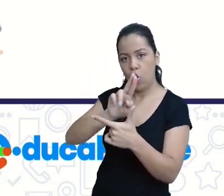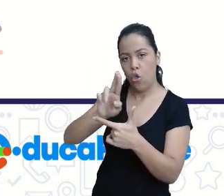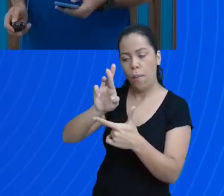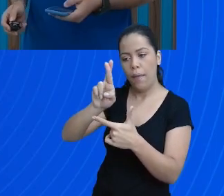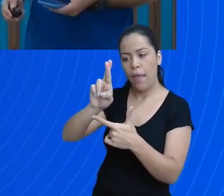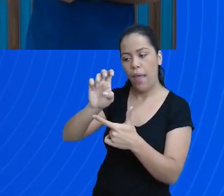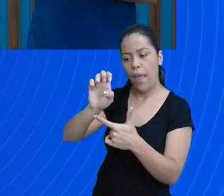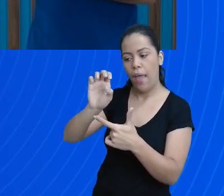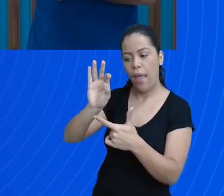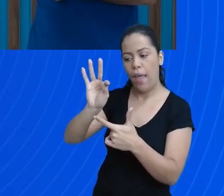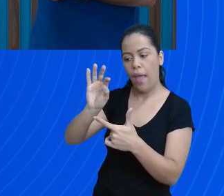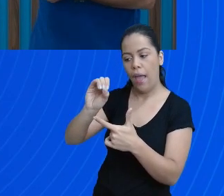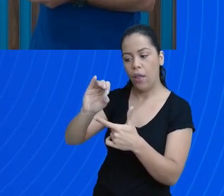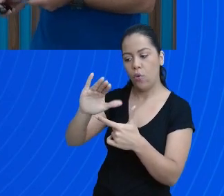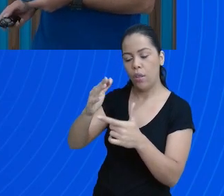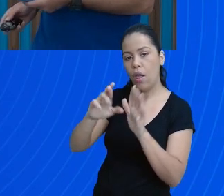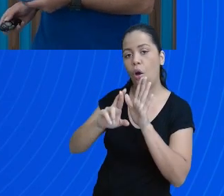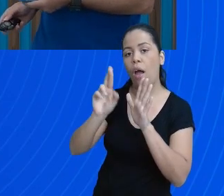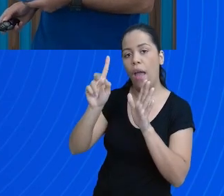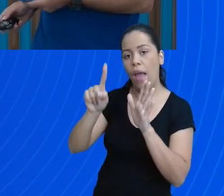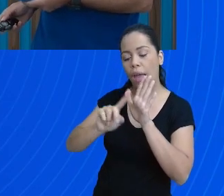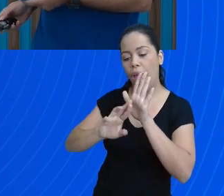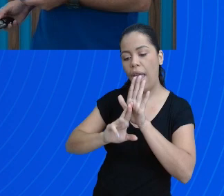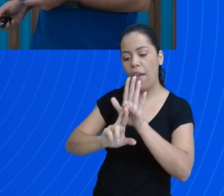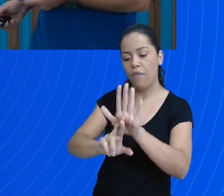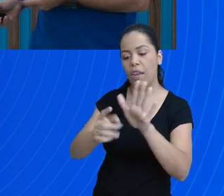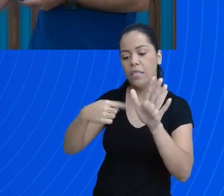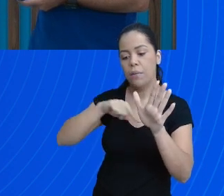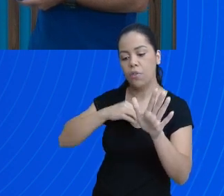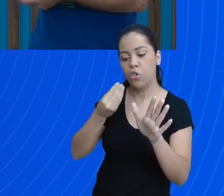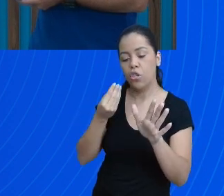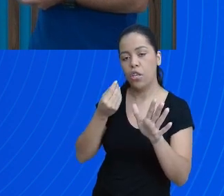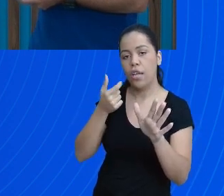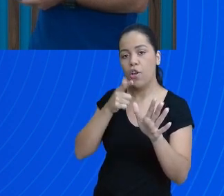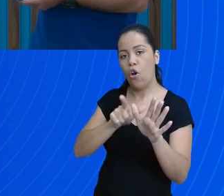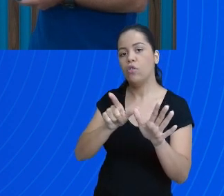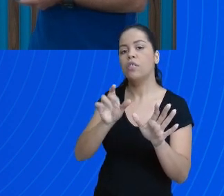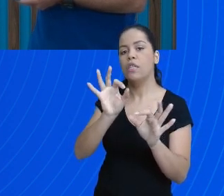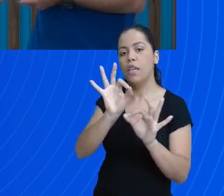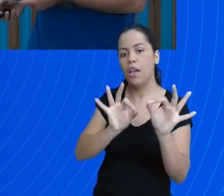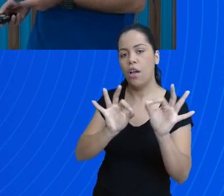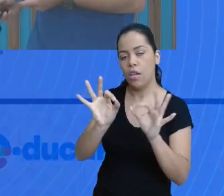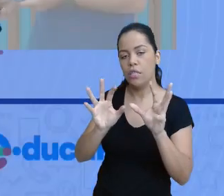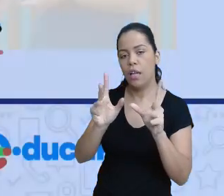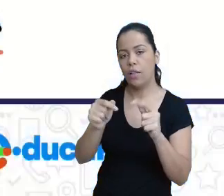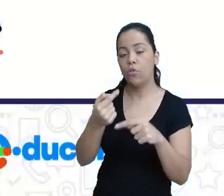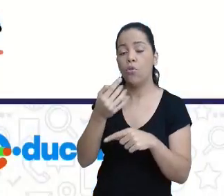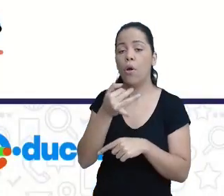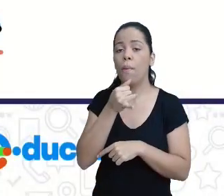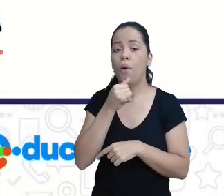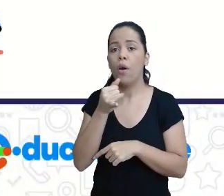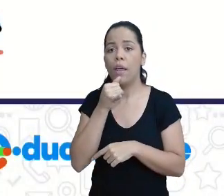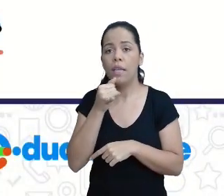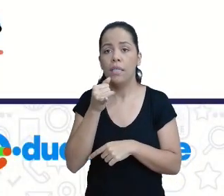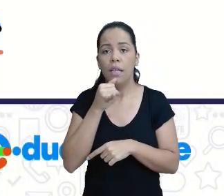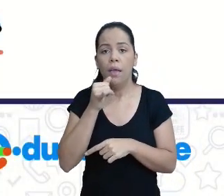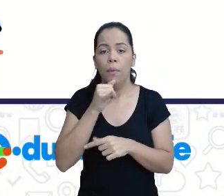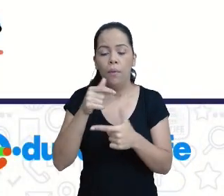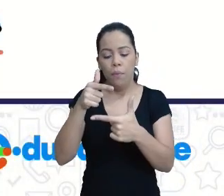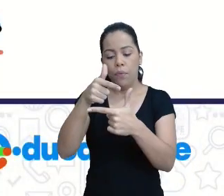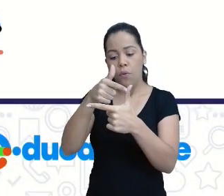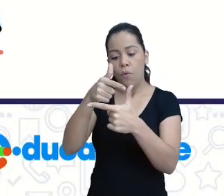gente tomar como referência para dar nome às coisas. Por exemplo, aquele ângulo de 90 graus, ele vai me ajudar